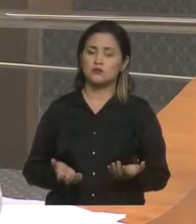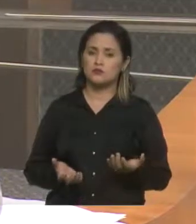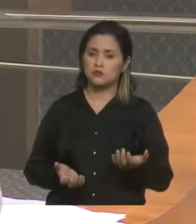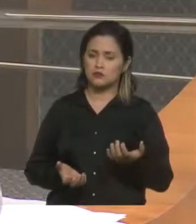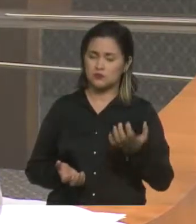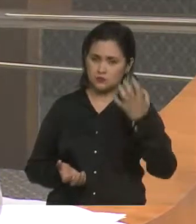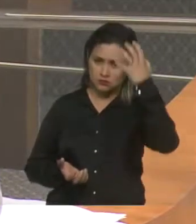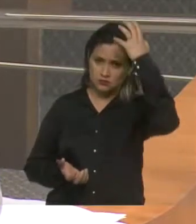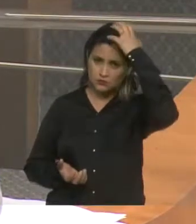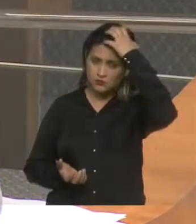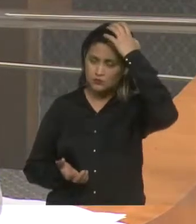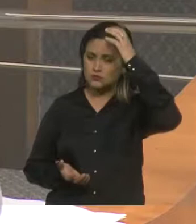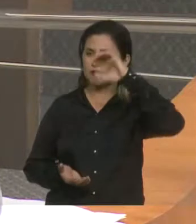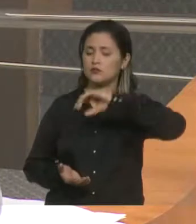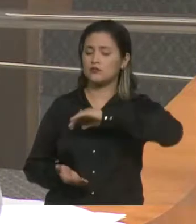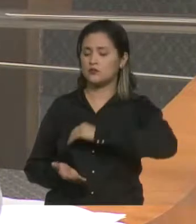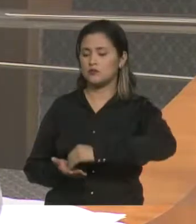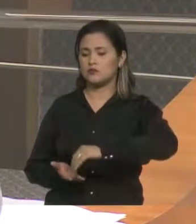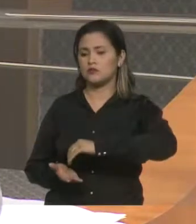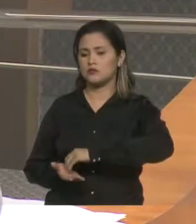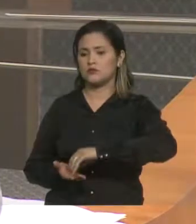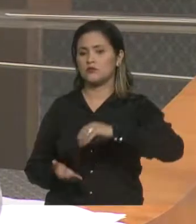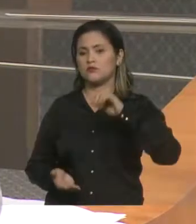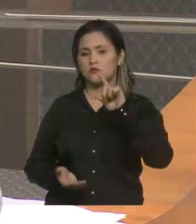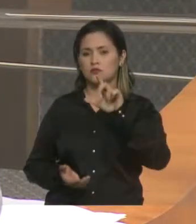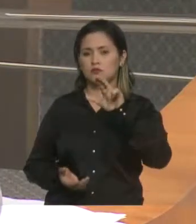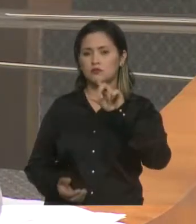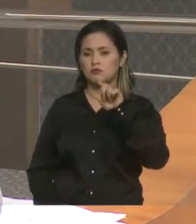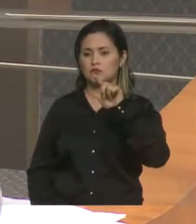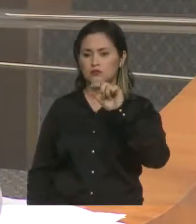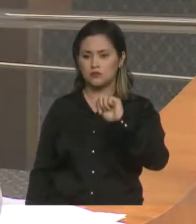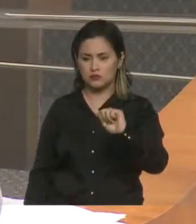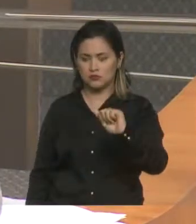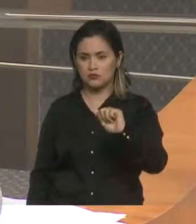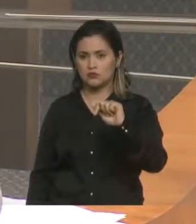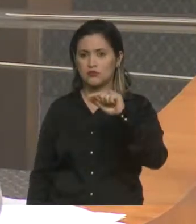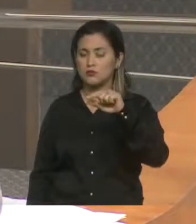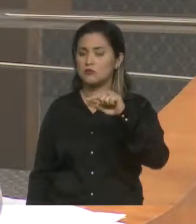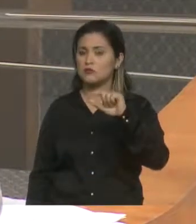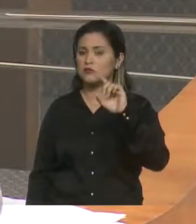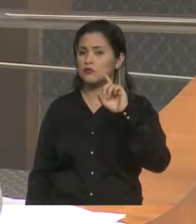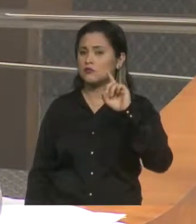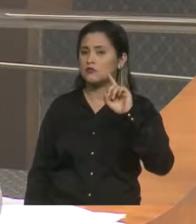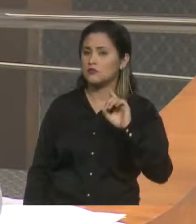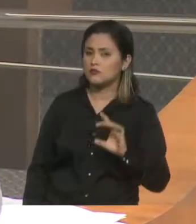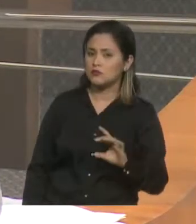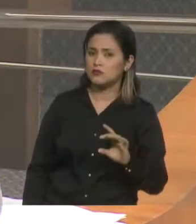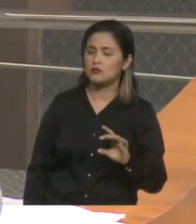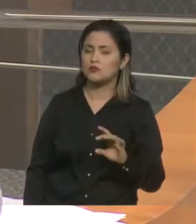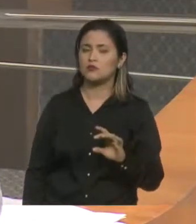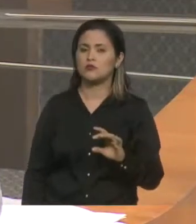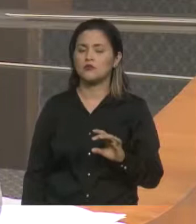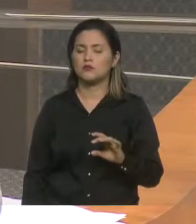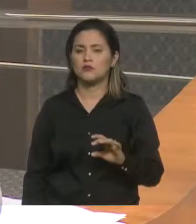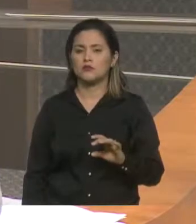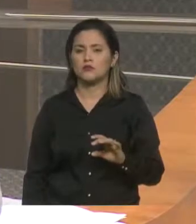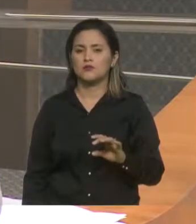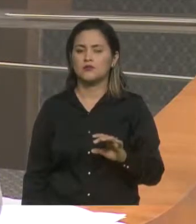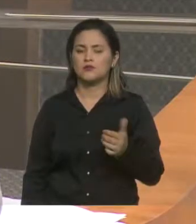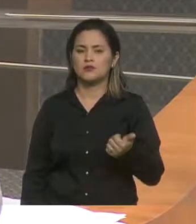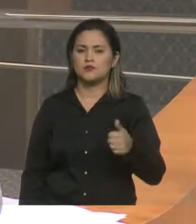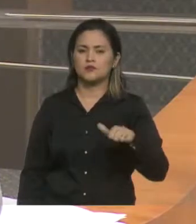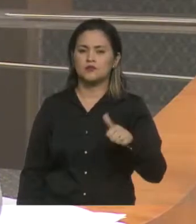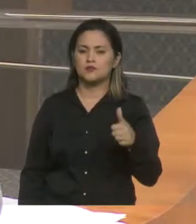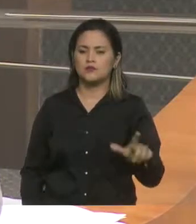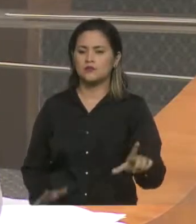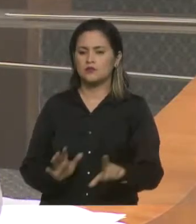lei, mas o secretário Carlos Lula era um consultor legislativo da casa. E cada um de nós, quando faz uma lei que